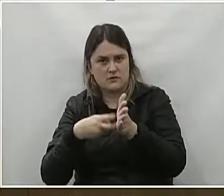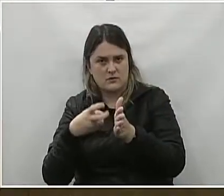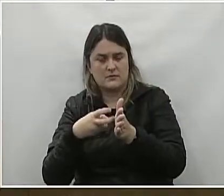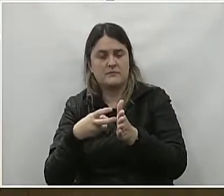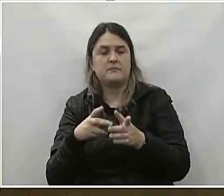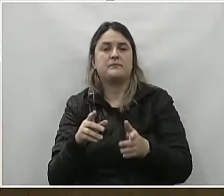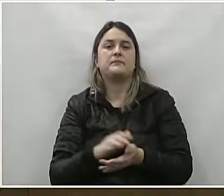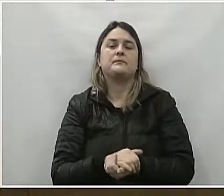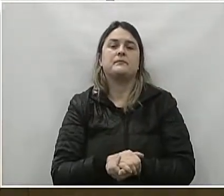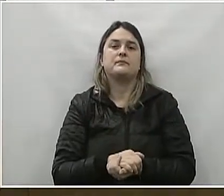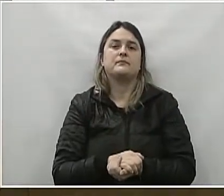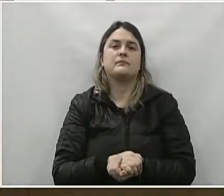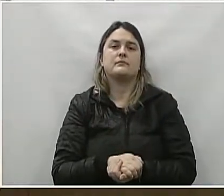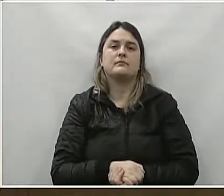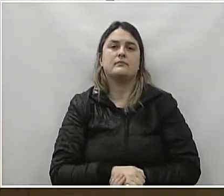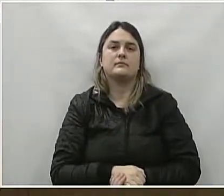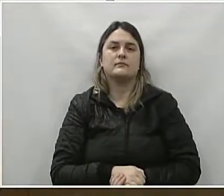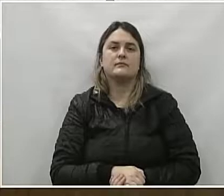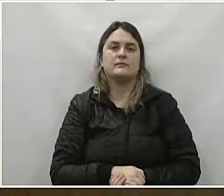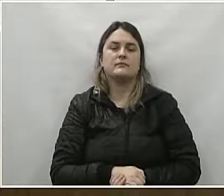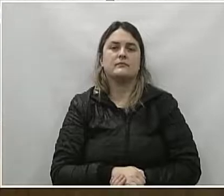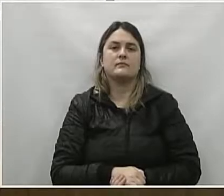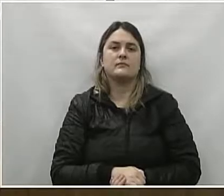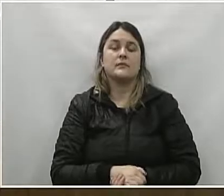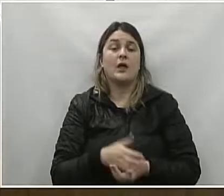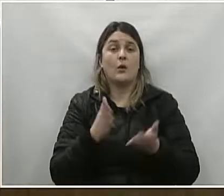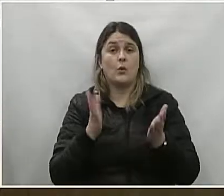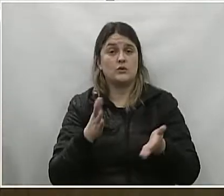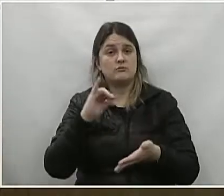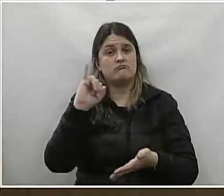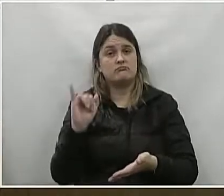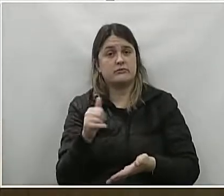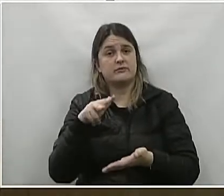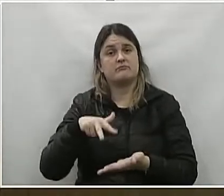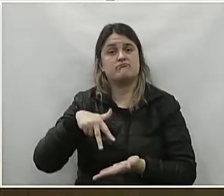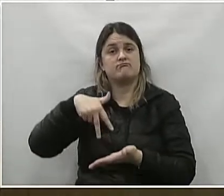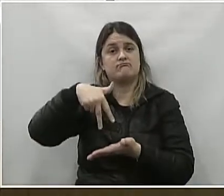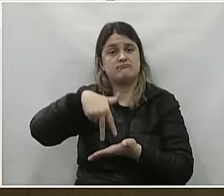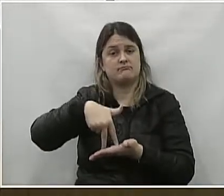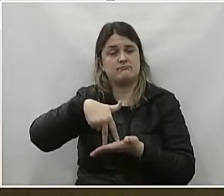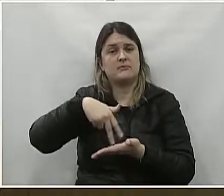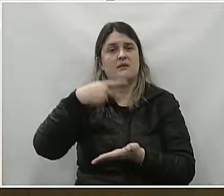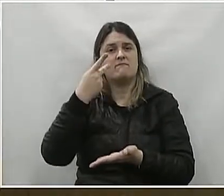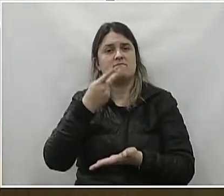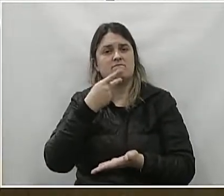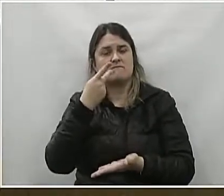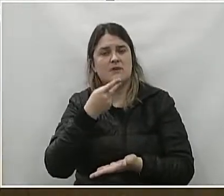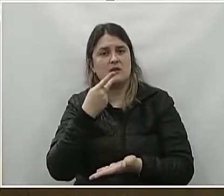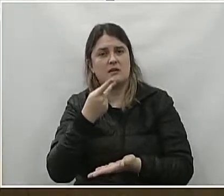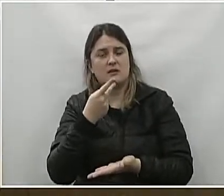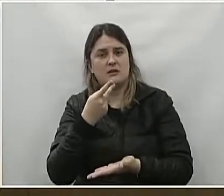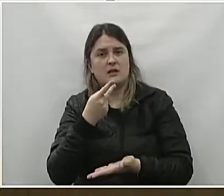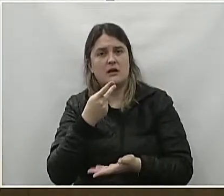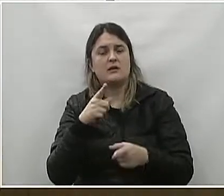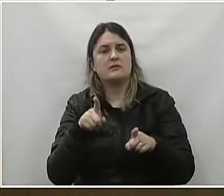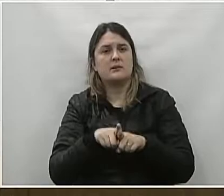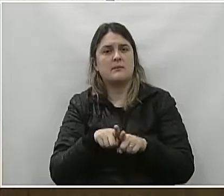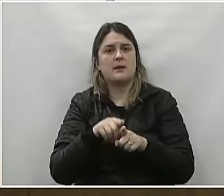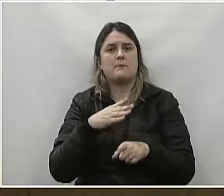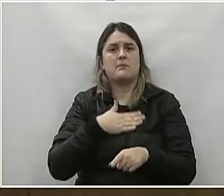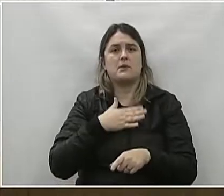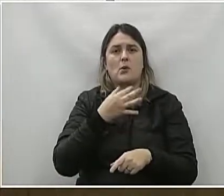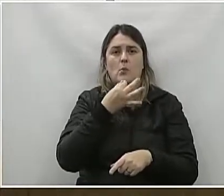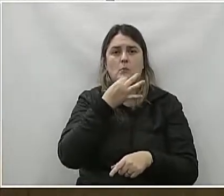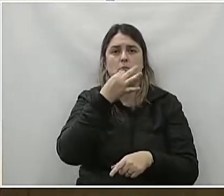Eu não poderia deixar de usar essa tribuna também para deixar aqui a minha fala e o meu